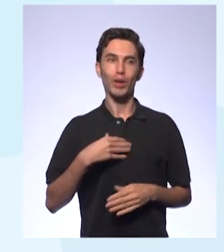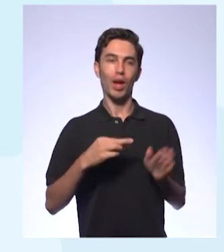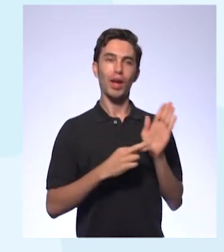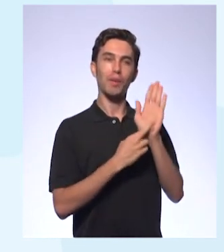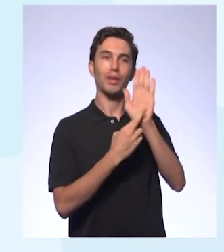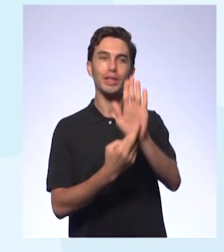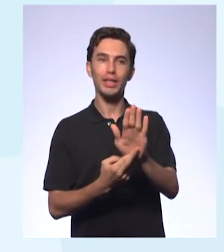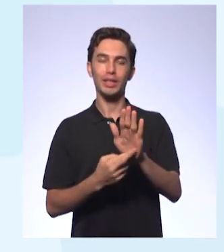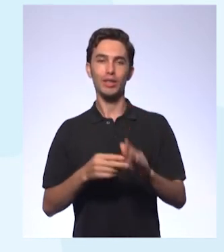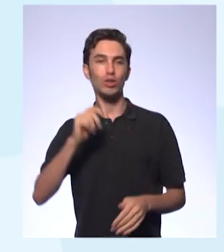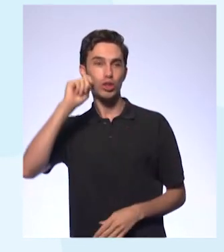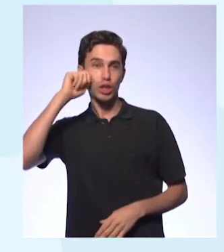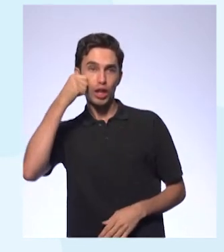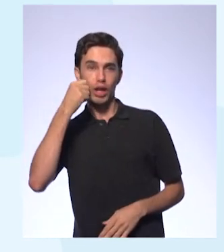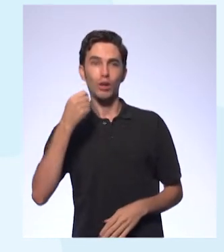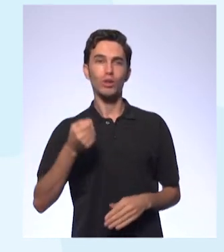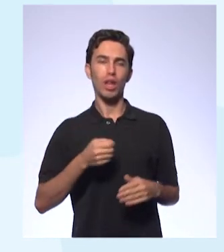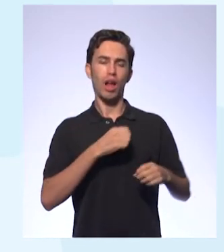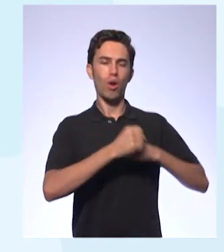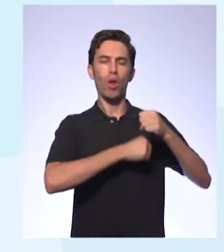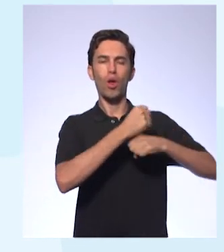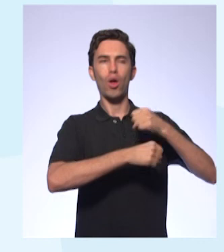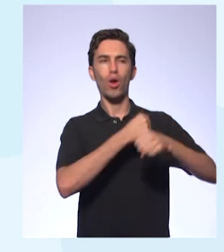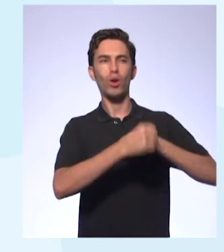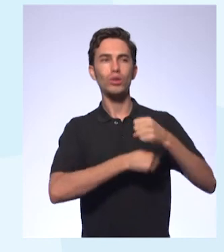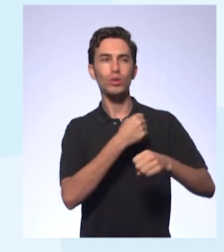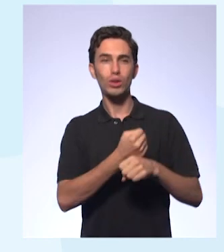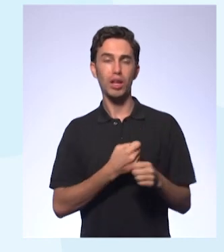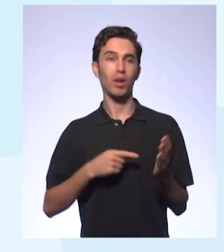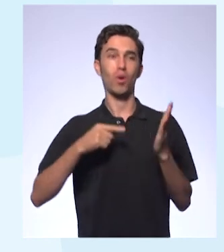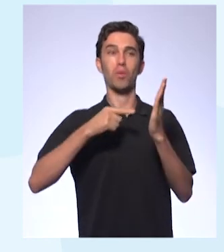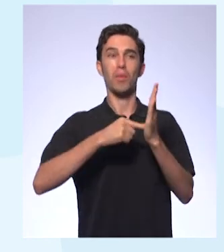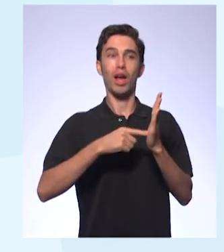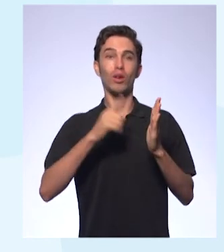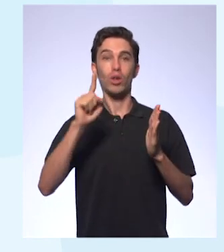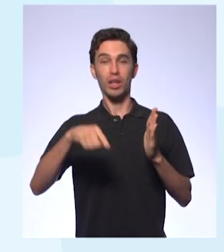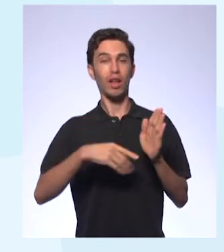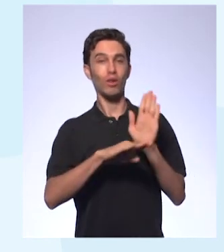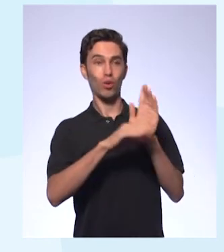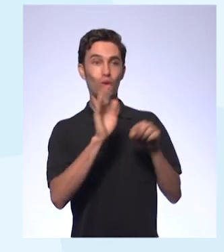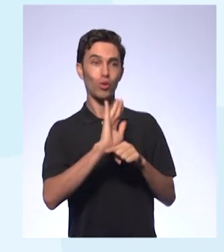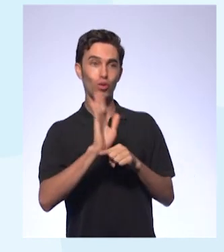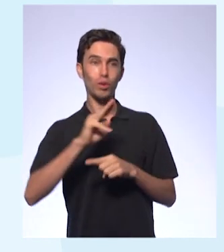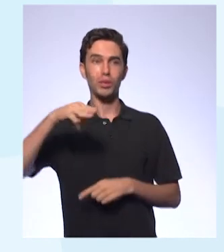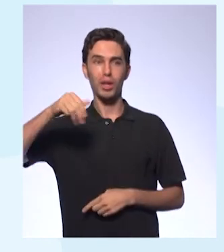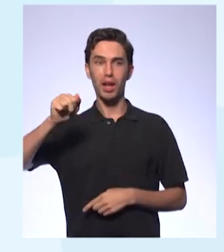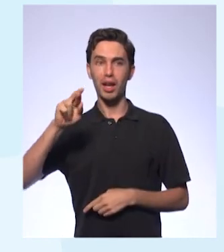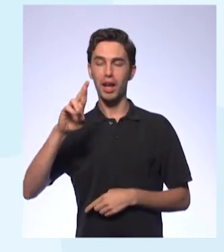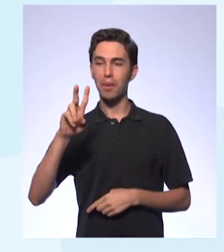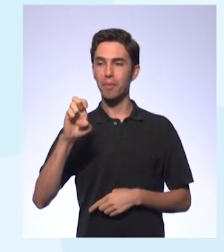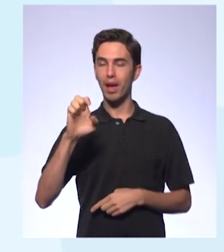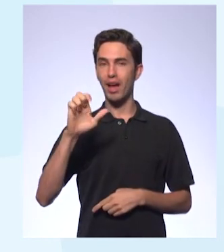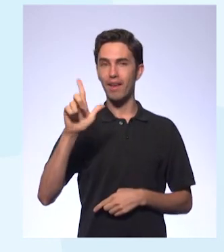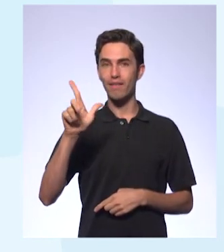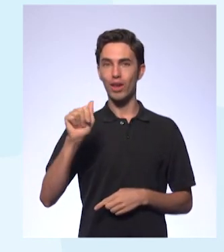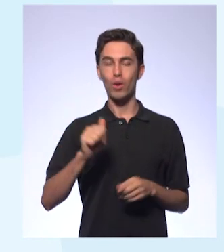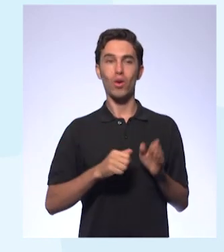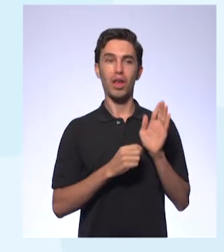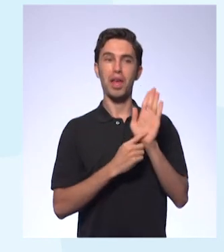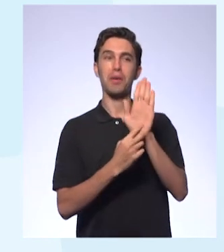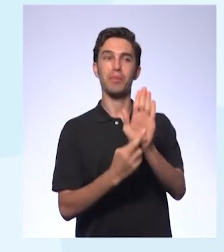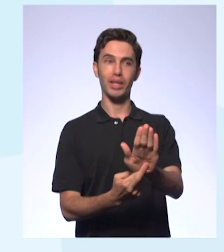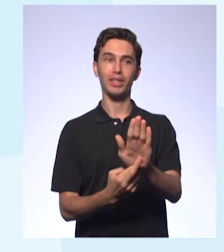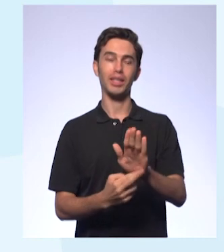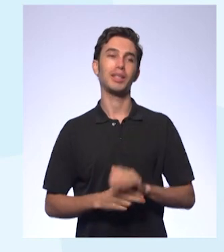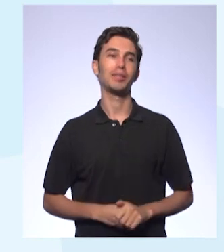representação de negros ao longo dos anos, o marco e que o filme da Marvel representa. Um